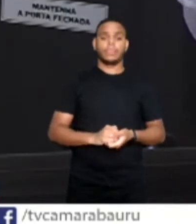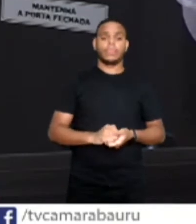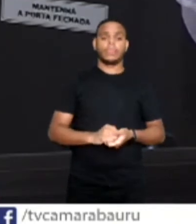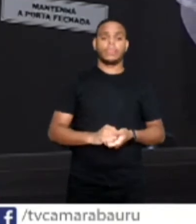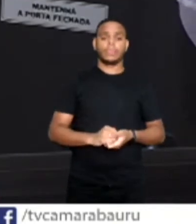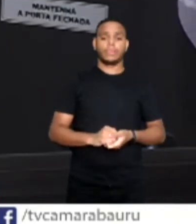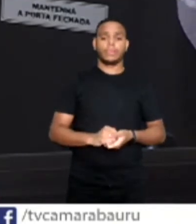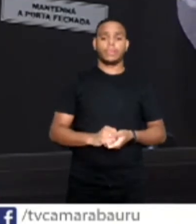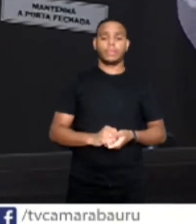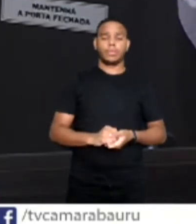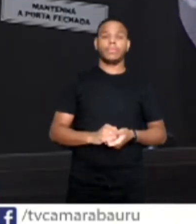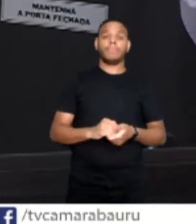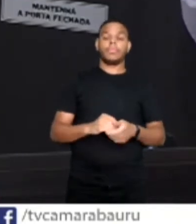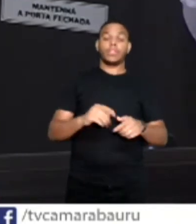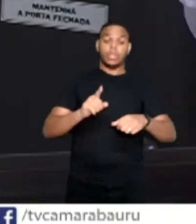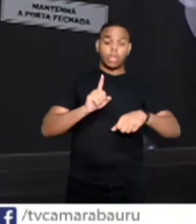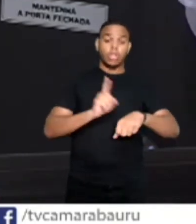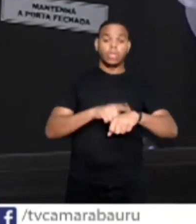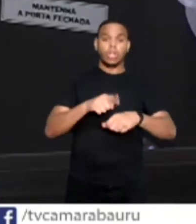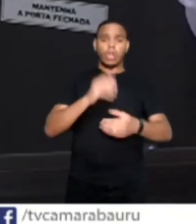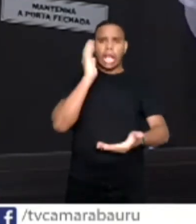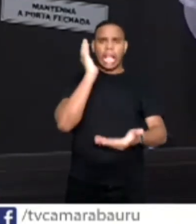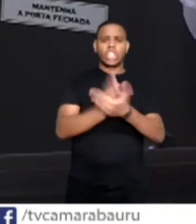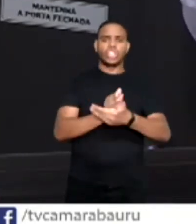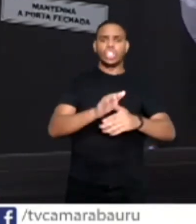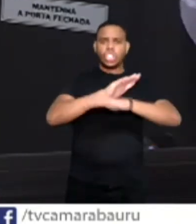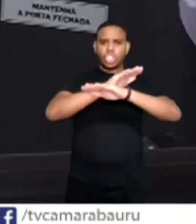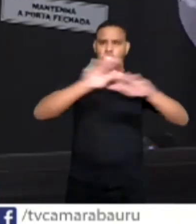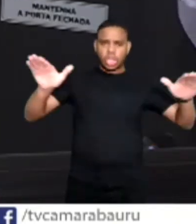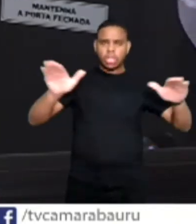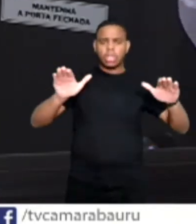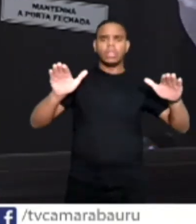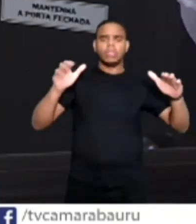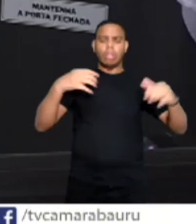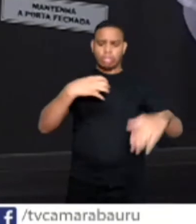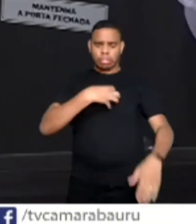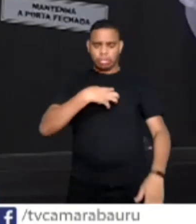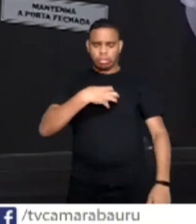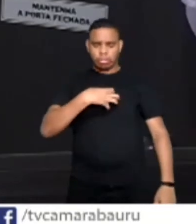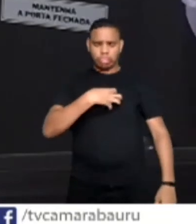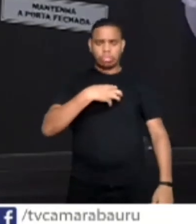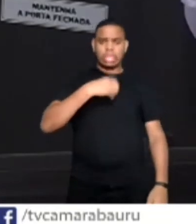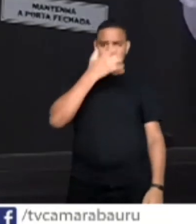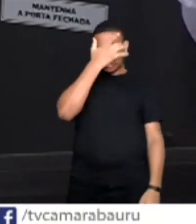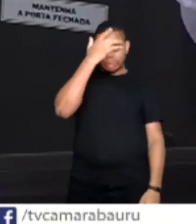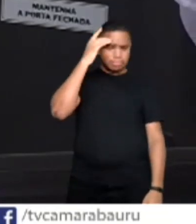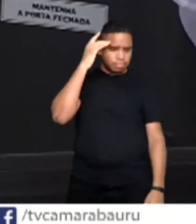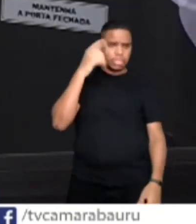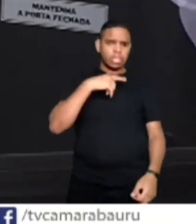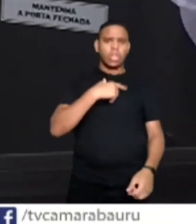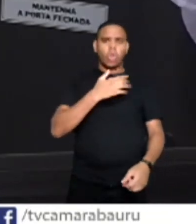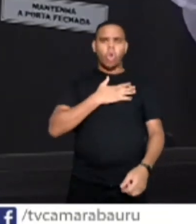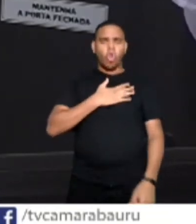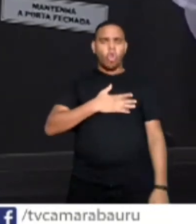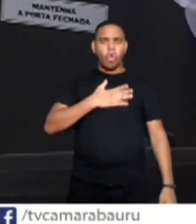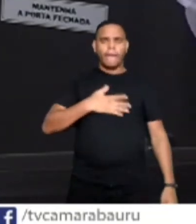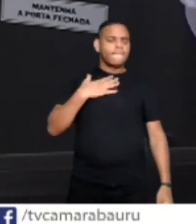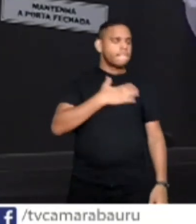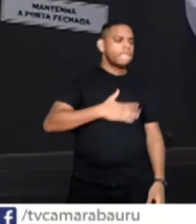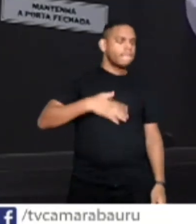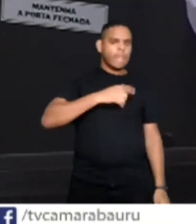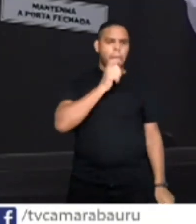É hora de dar um basta ao comportamento daqueles que vivem para a difamação, que vivem